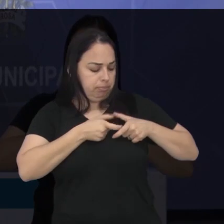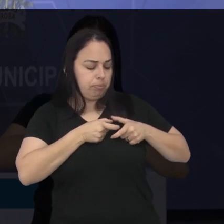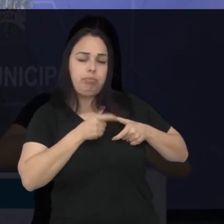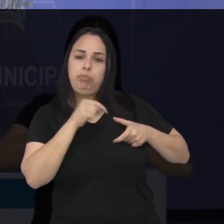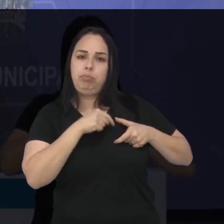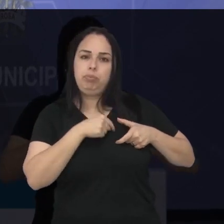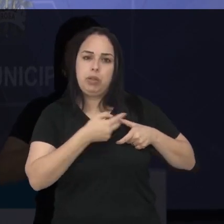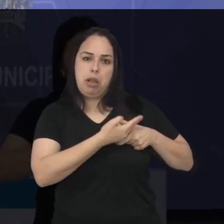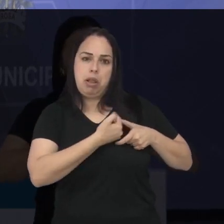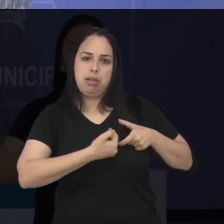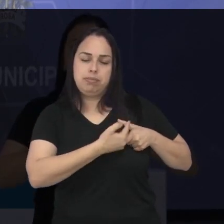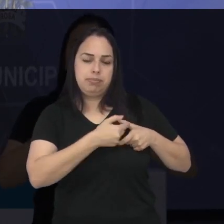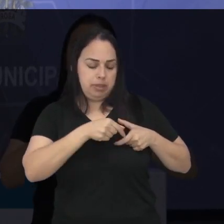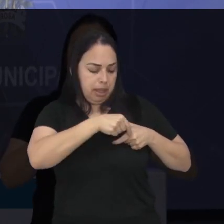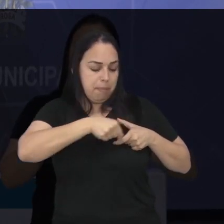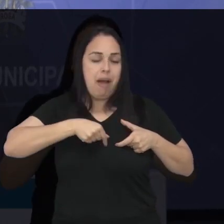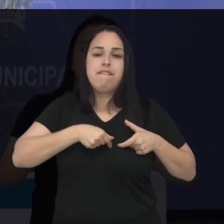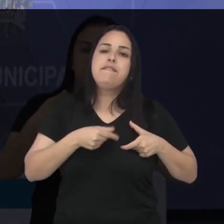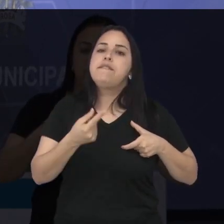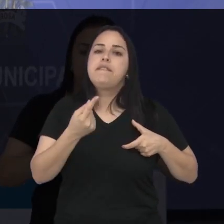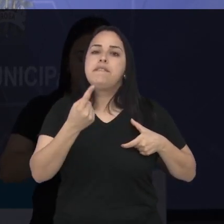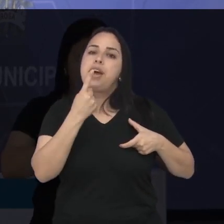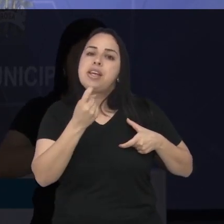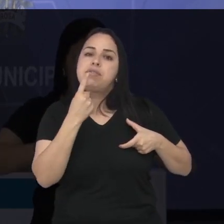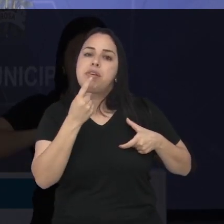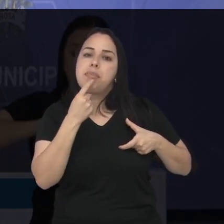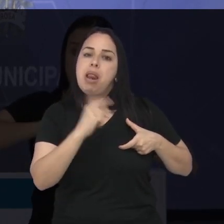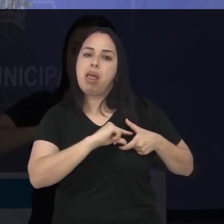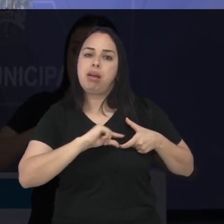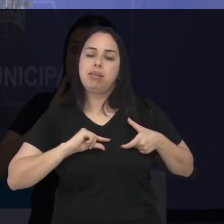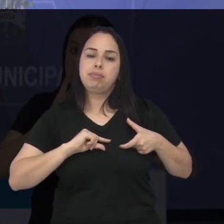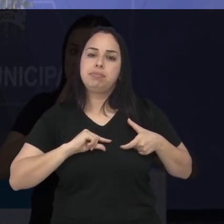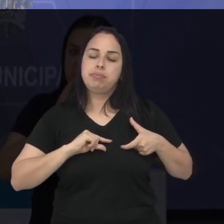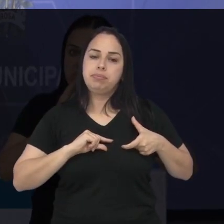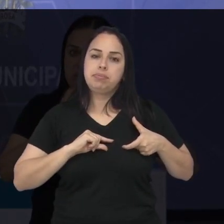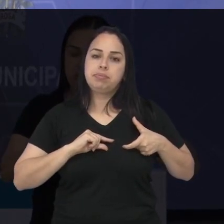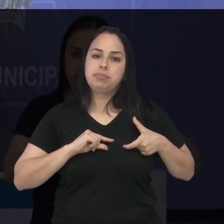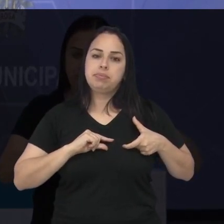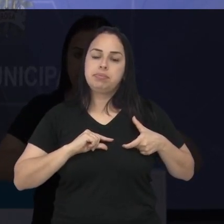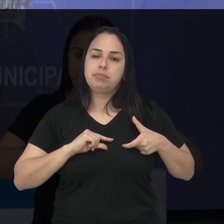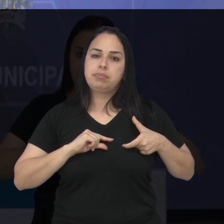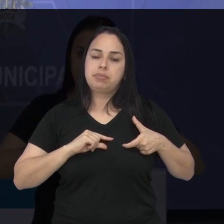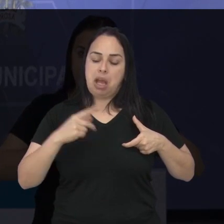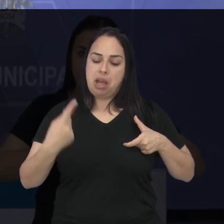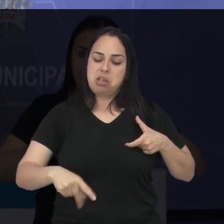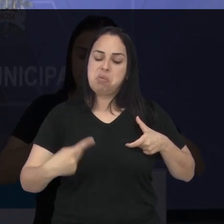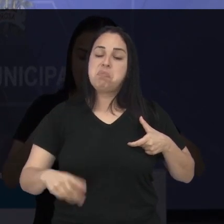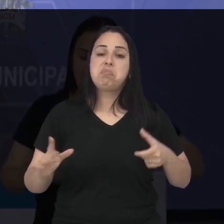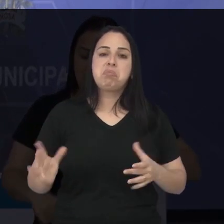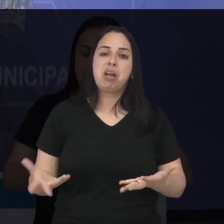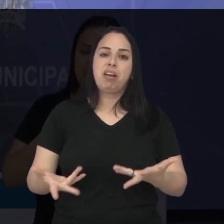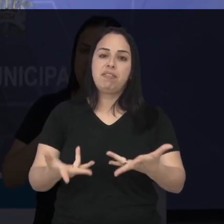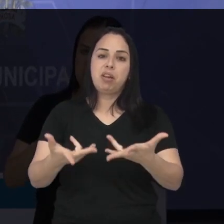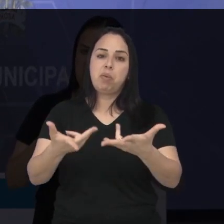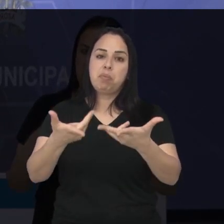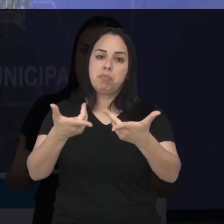brasão, ele traz lá escrito naquelas letras vermelhas: Aura terraque generosa.